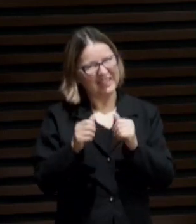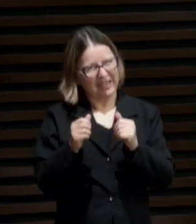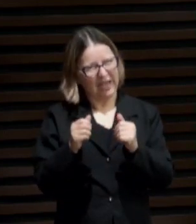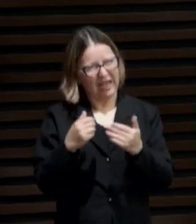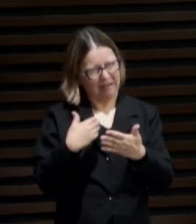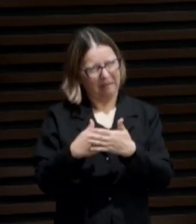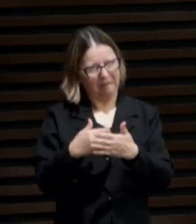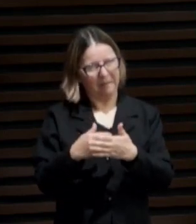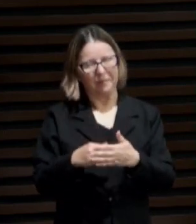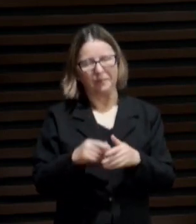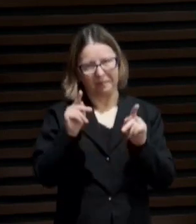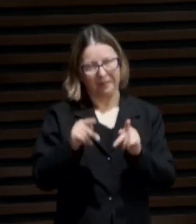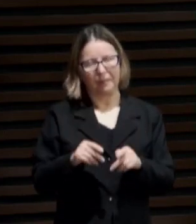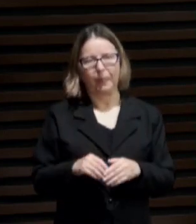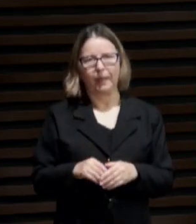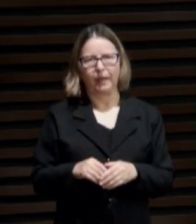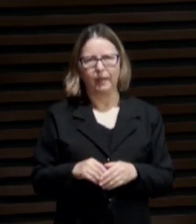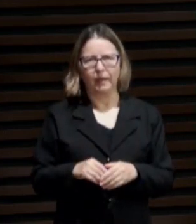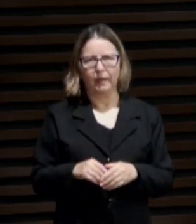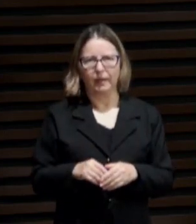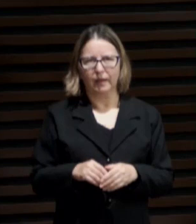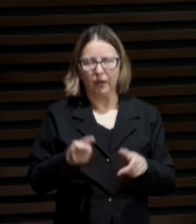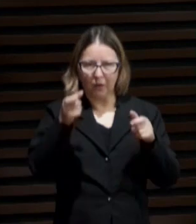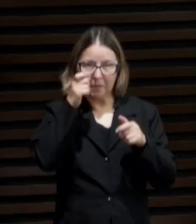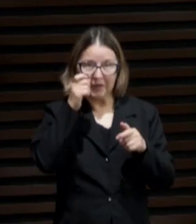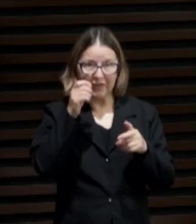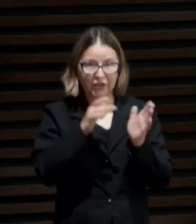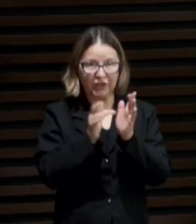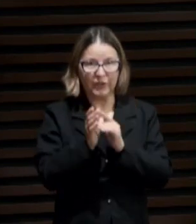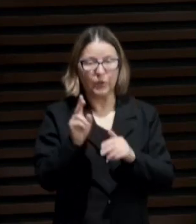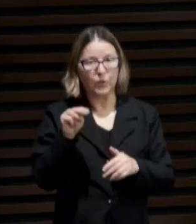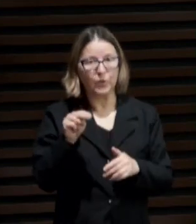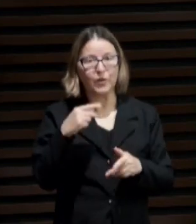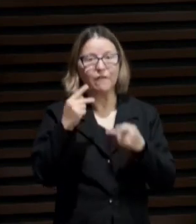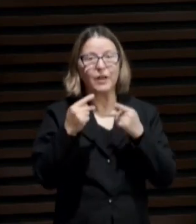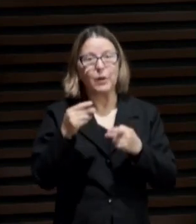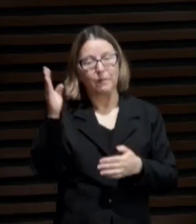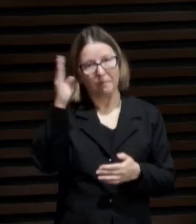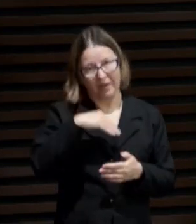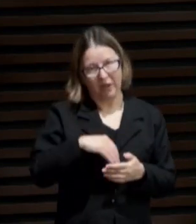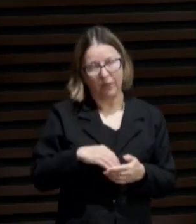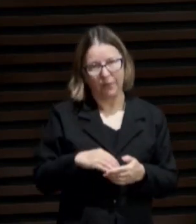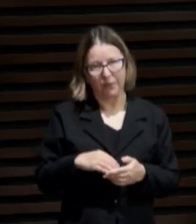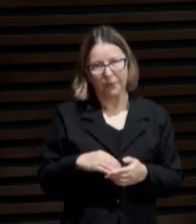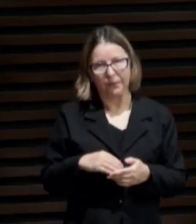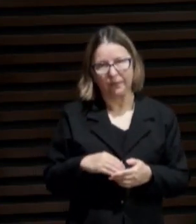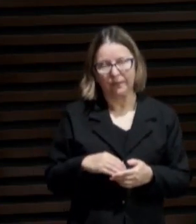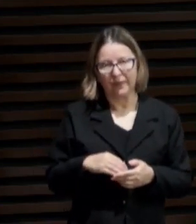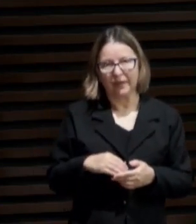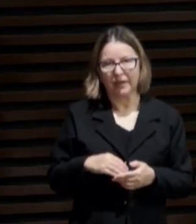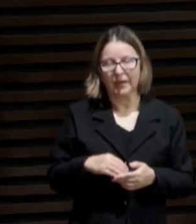que Jesus nunca falou mal. Jesus falou mal. Se você pegar capítulo 23 de Mateus, Jesus desce a lenha